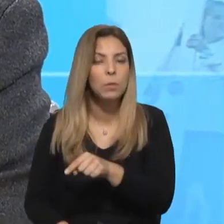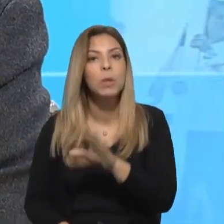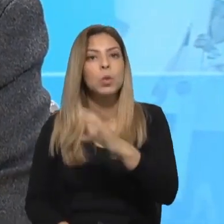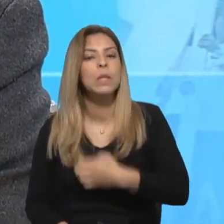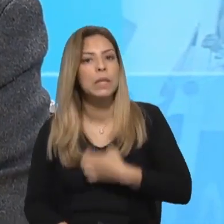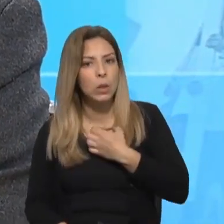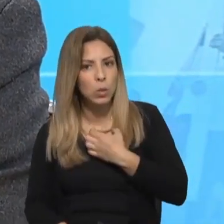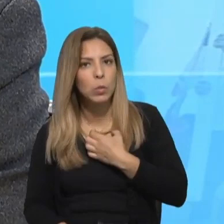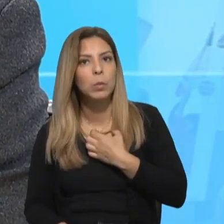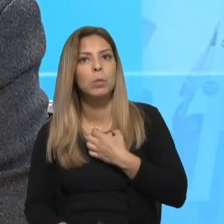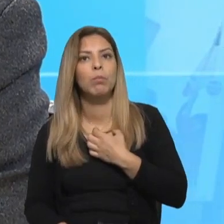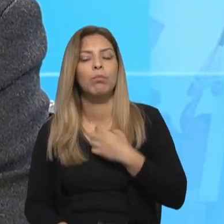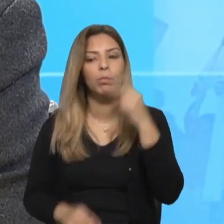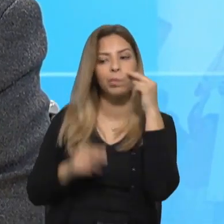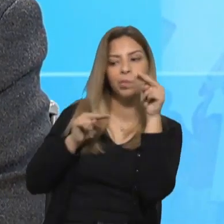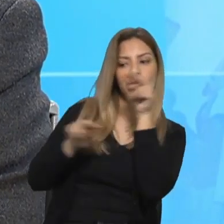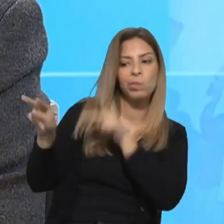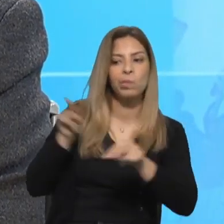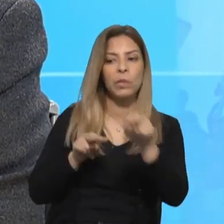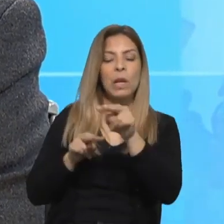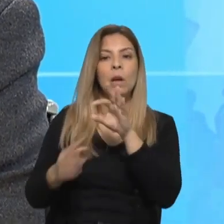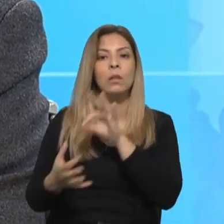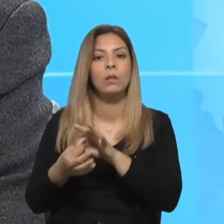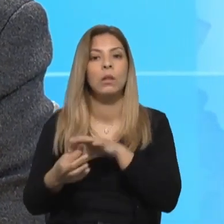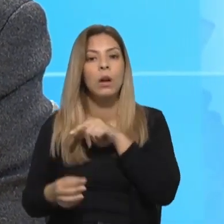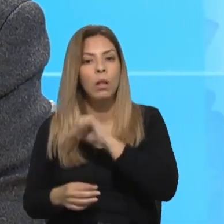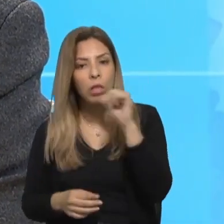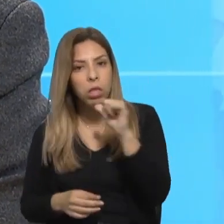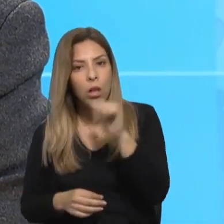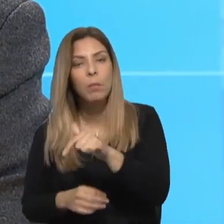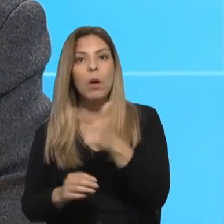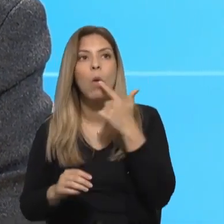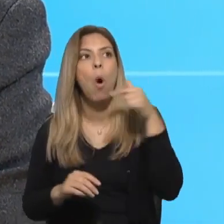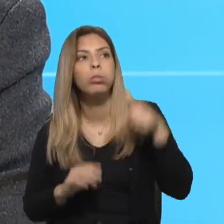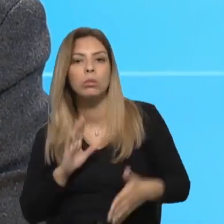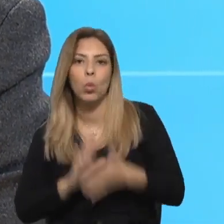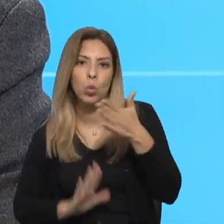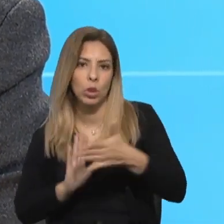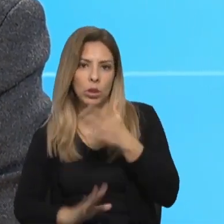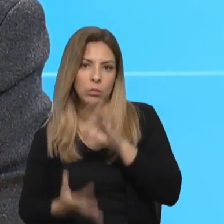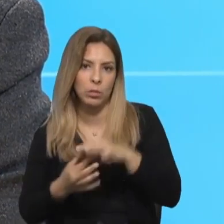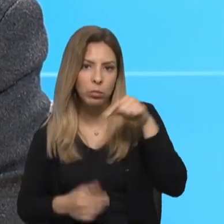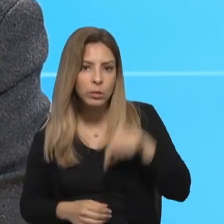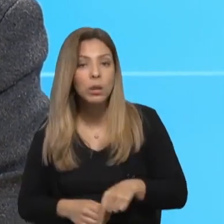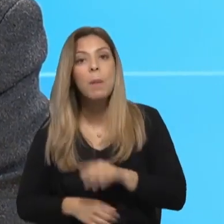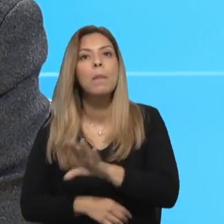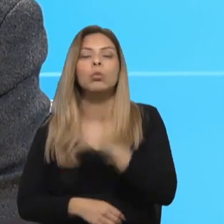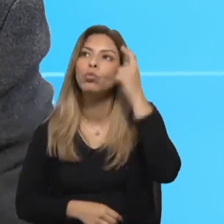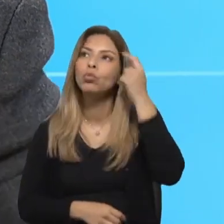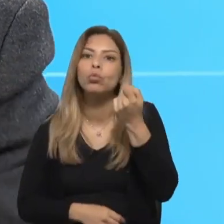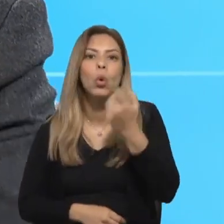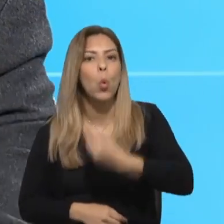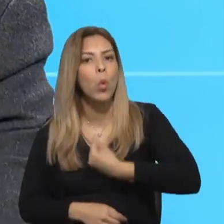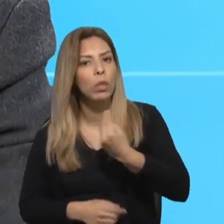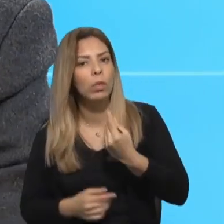Papa olha para os migrantes não apenas como portadores de uma resposta de emergência imediata, mas também como um cuidado continuado